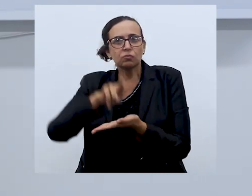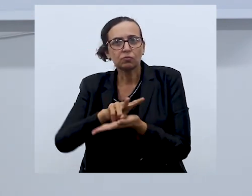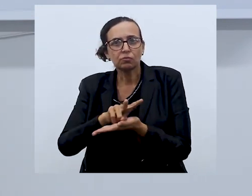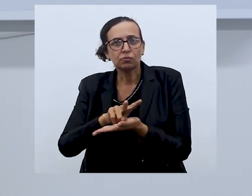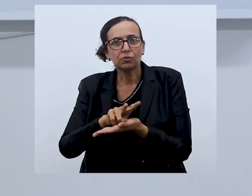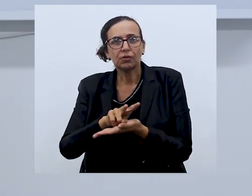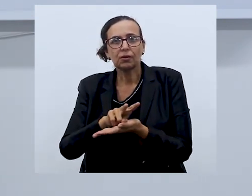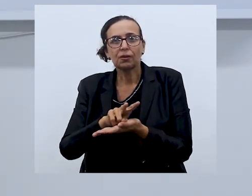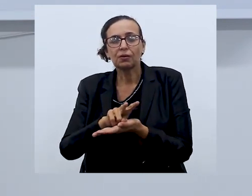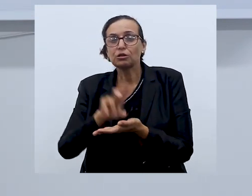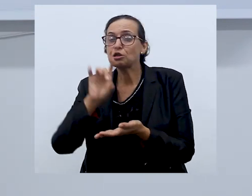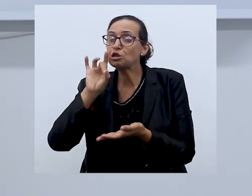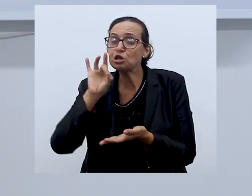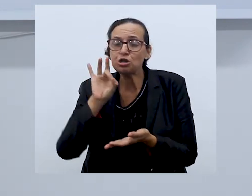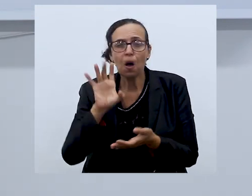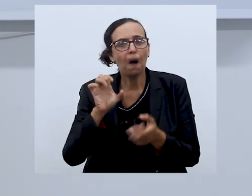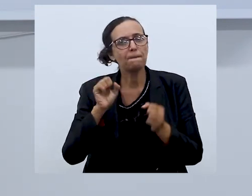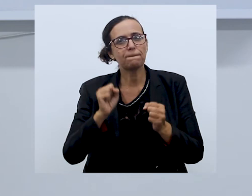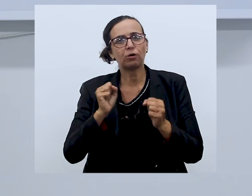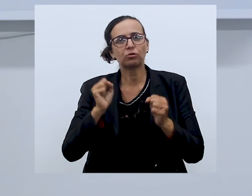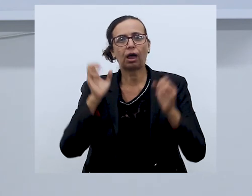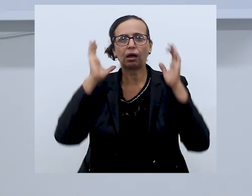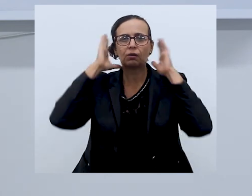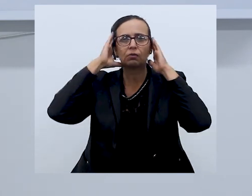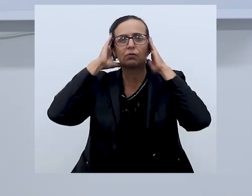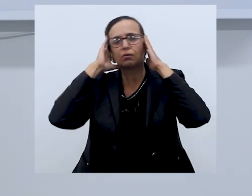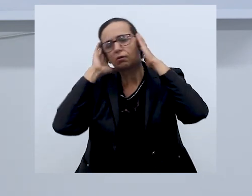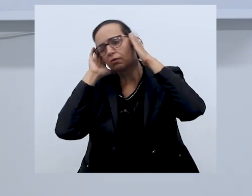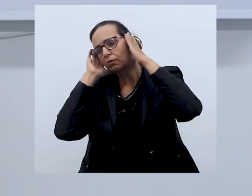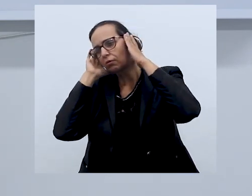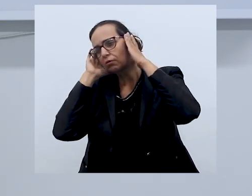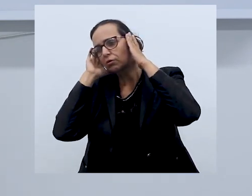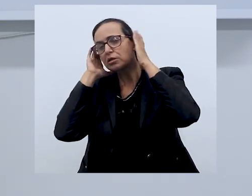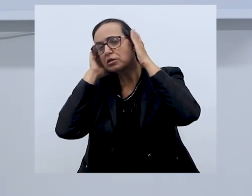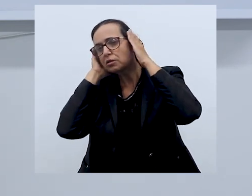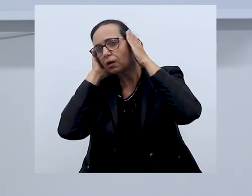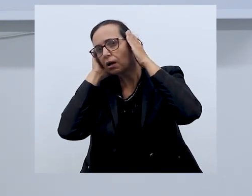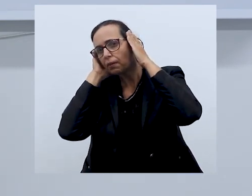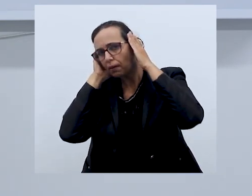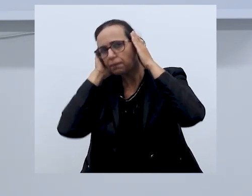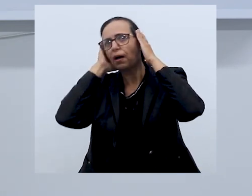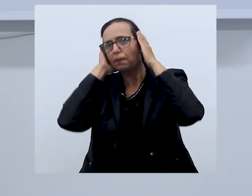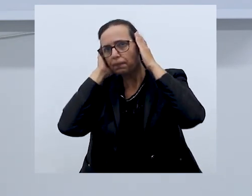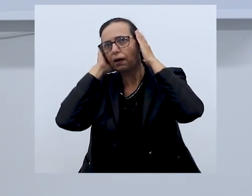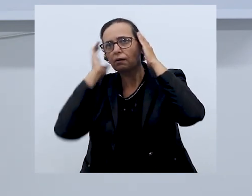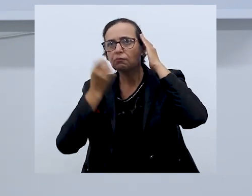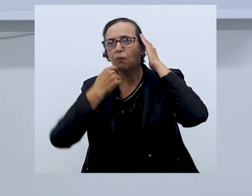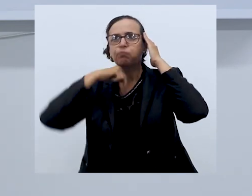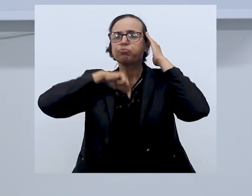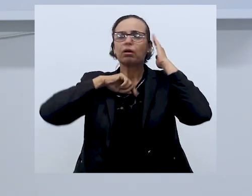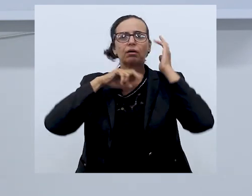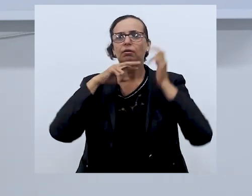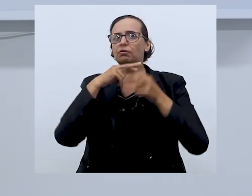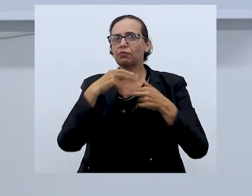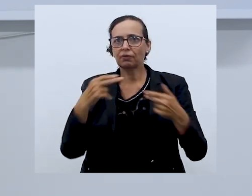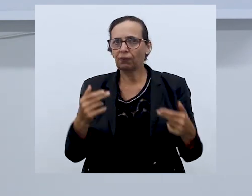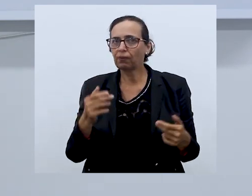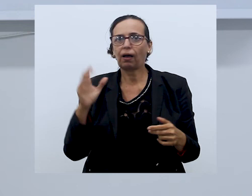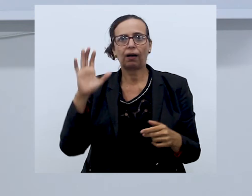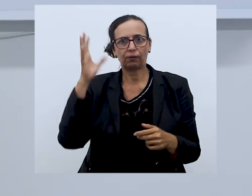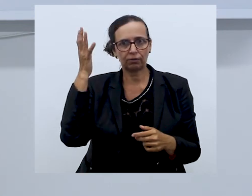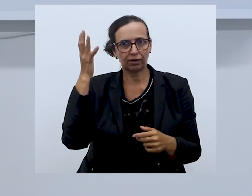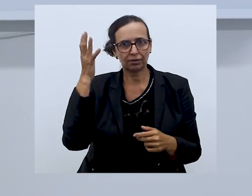em convulsão é segurar a cabeça dela de lado para que evite que ela se engasgue com vômito,